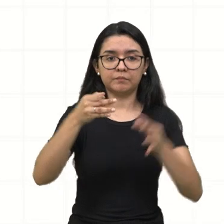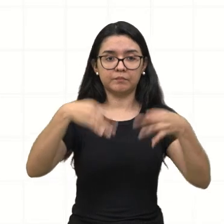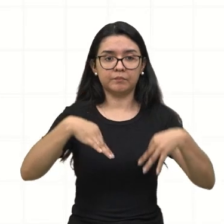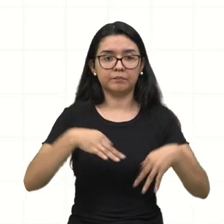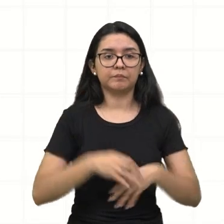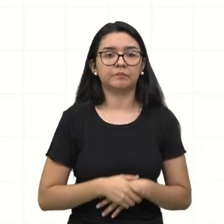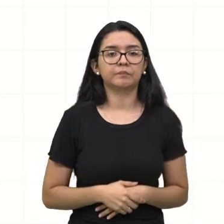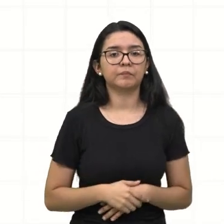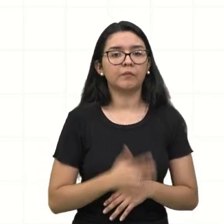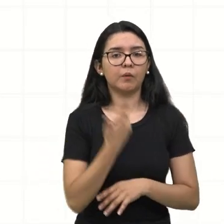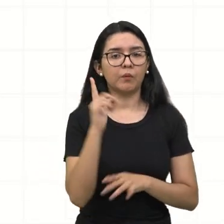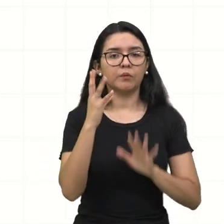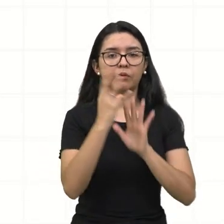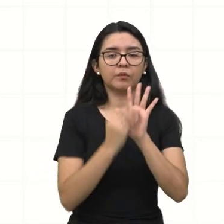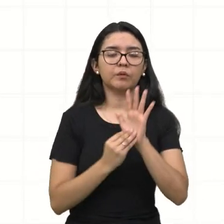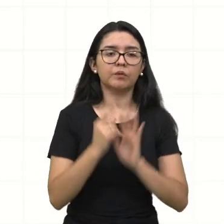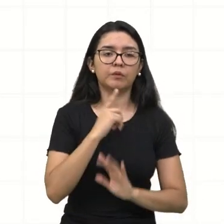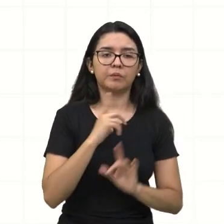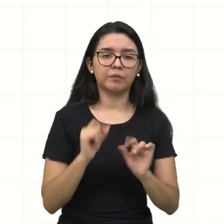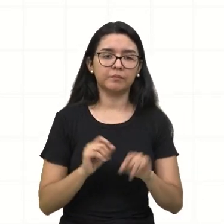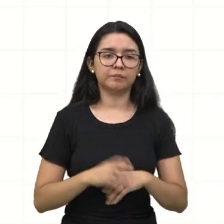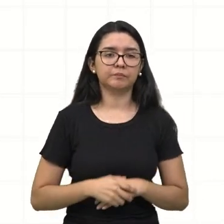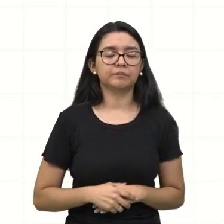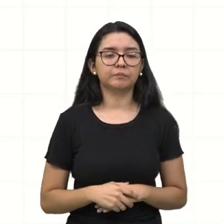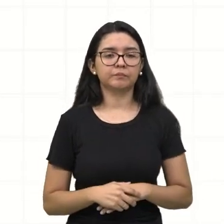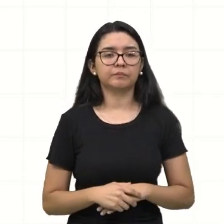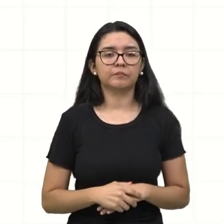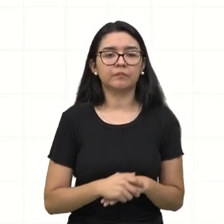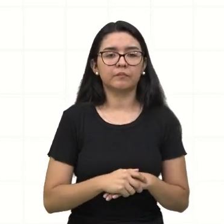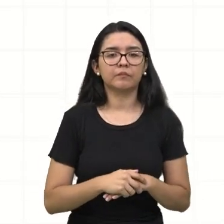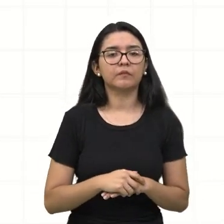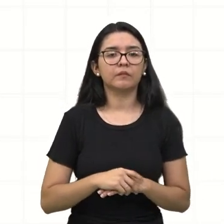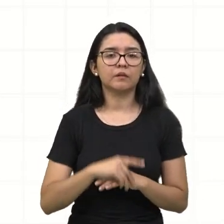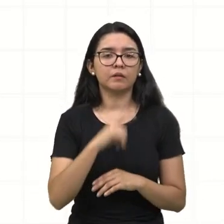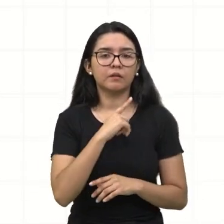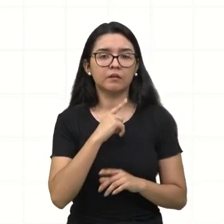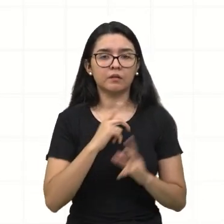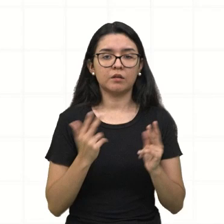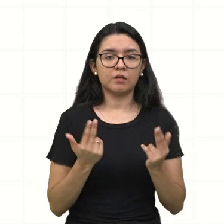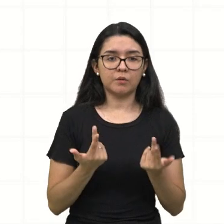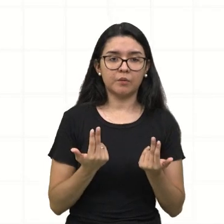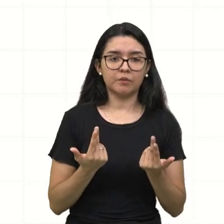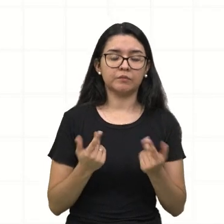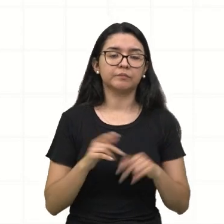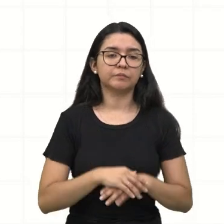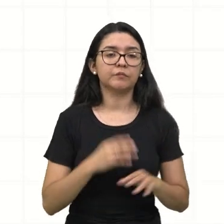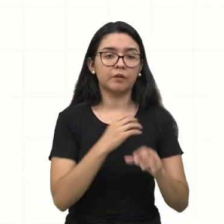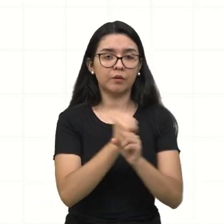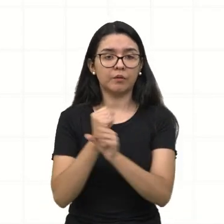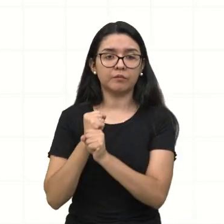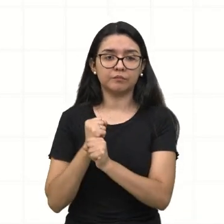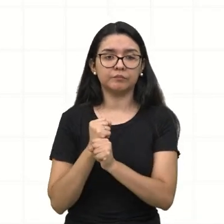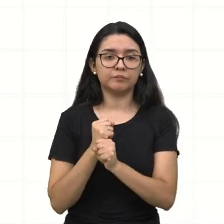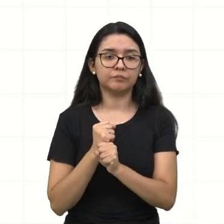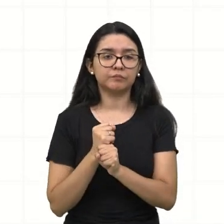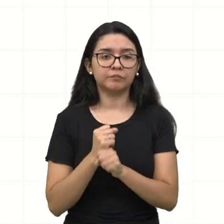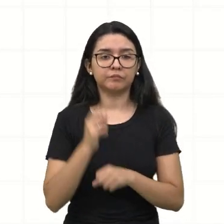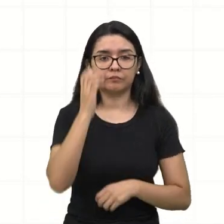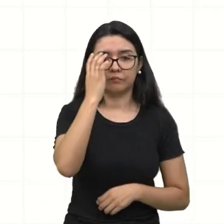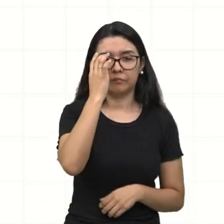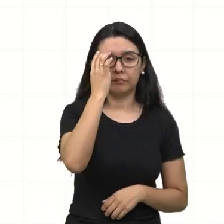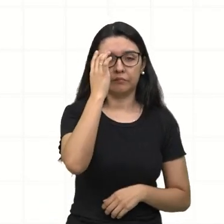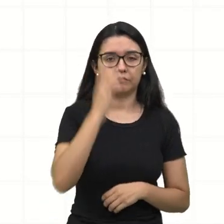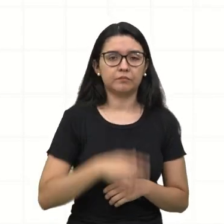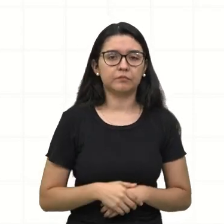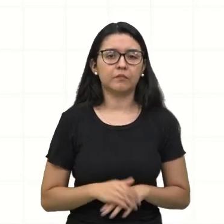Nosso próximo conteúdo aqui, né, temos, né, propriedade das igualdades. Pede-se para calcular o valor de A para a igualdade A